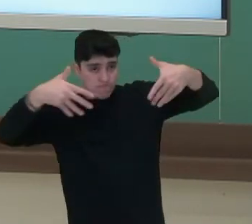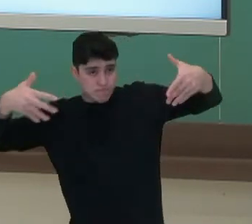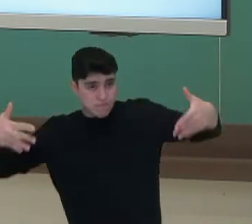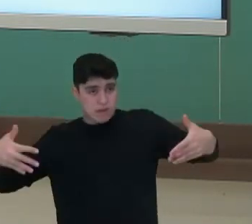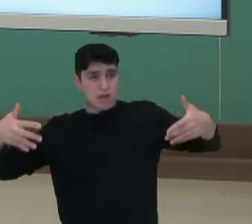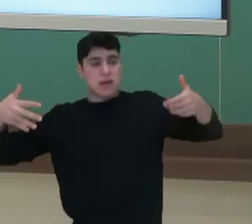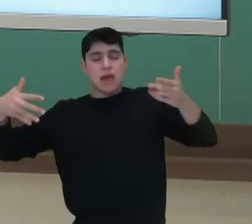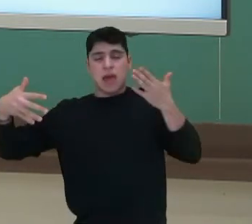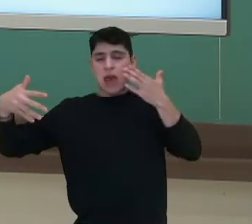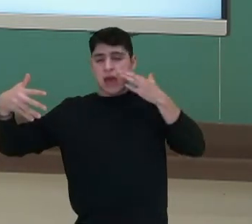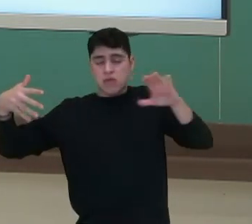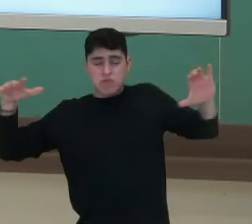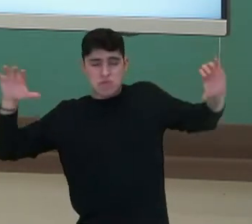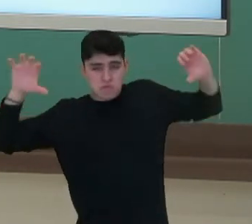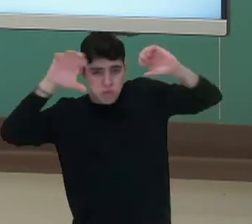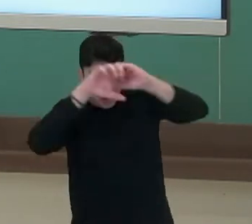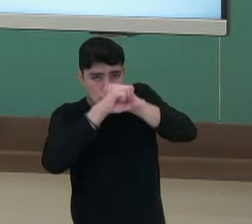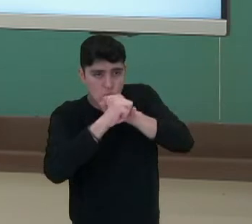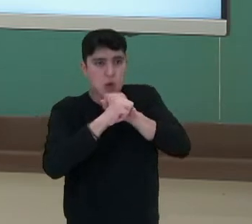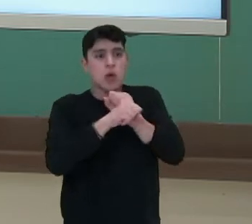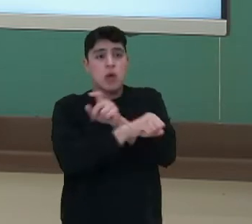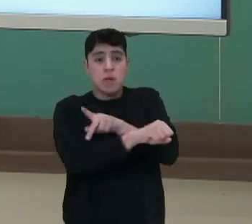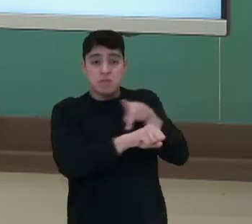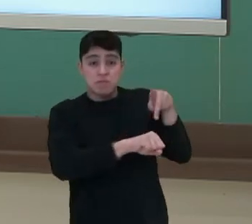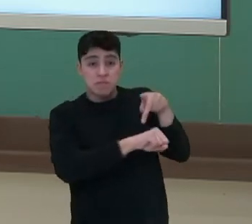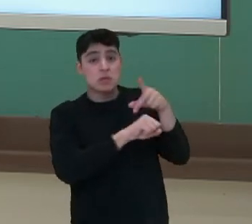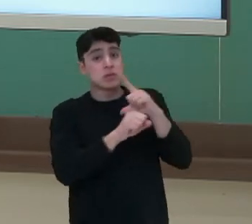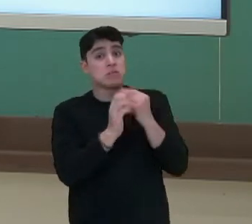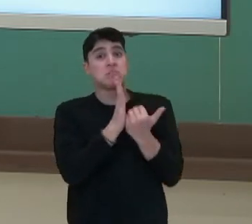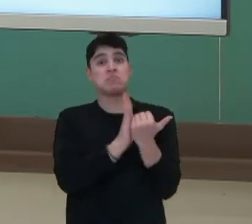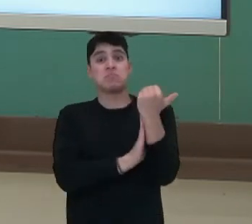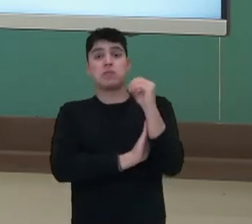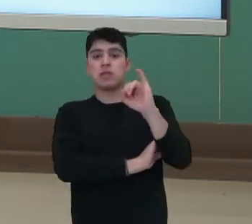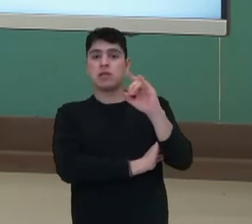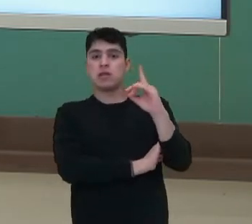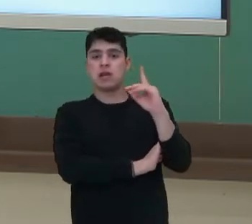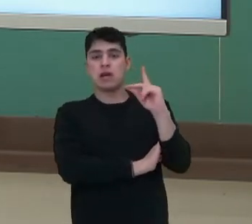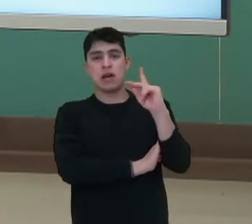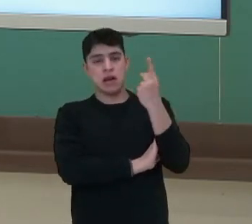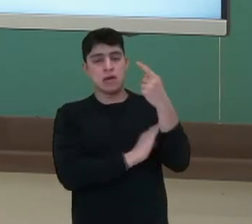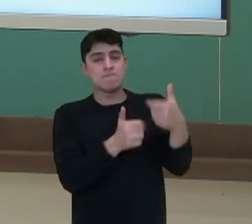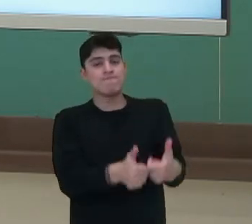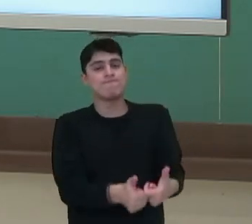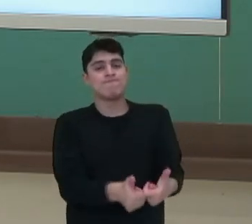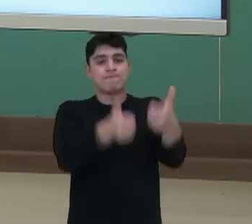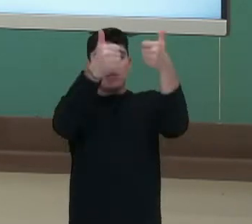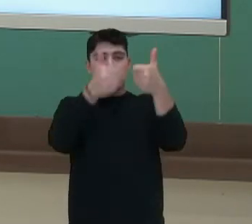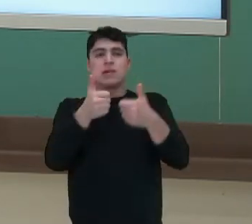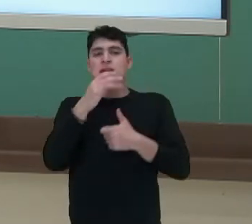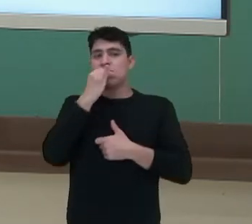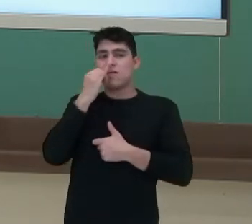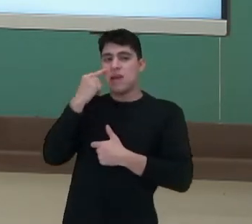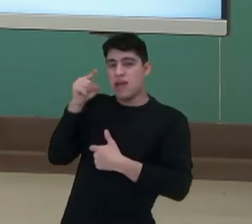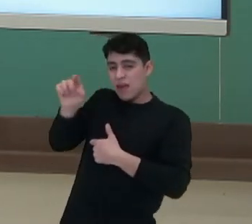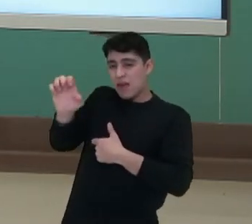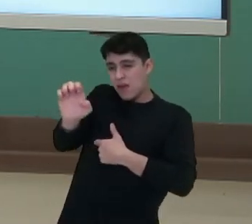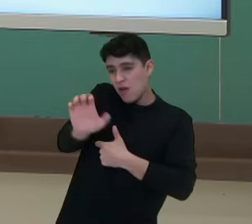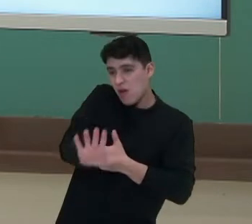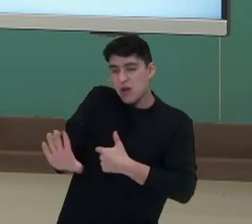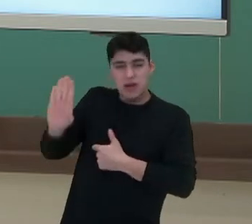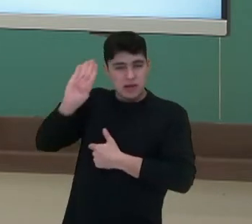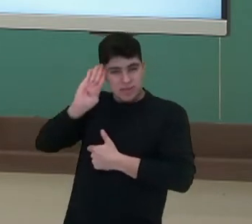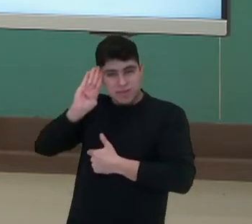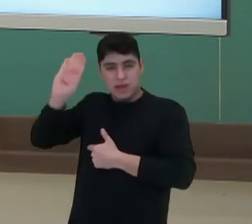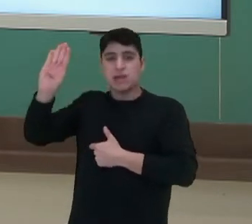de azul bem escuro, né? Os países que têm o maior IDH do planeta. Então, repare que a Europa, né? Principalmente a Europa do